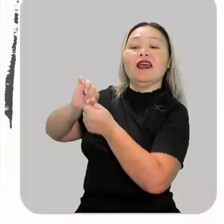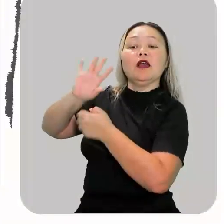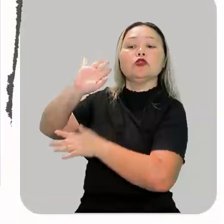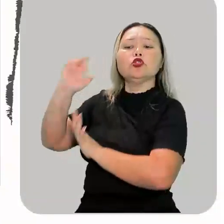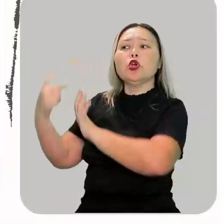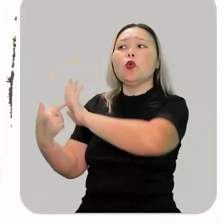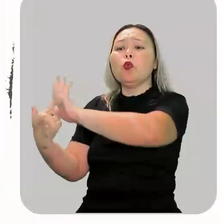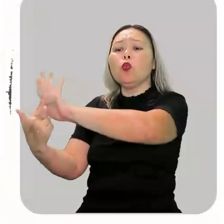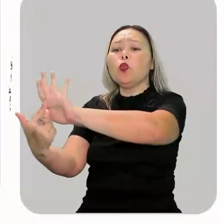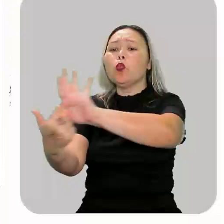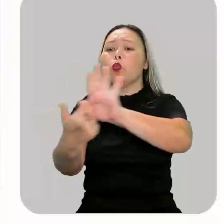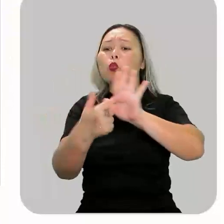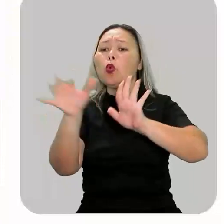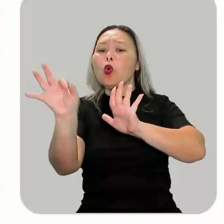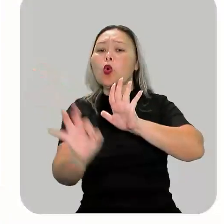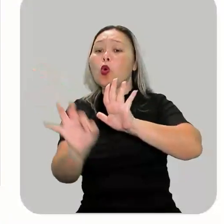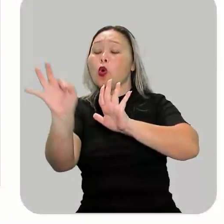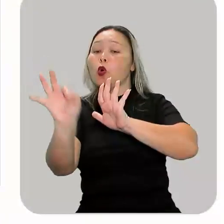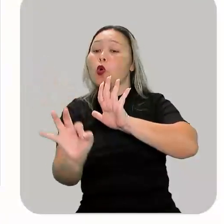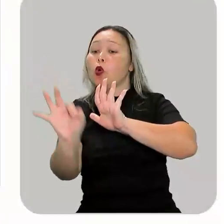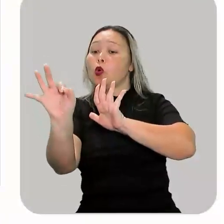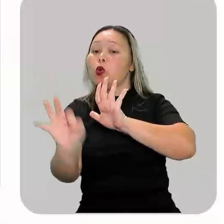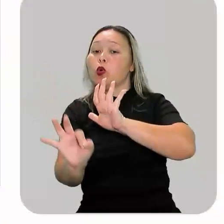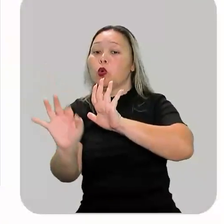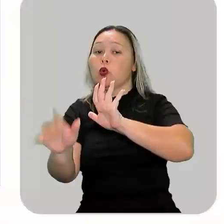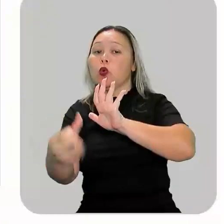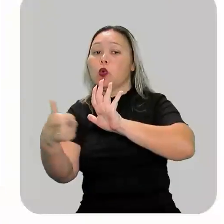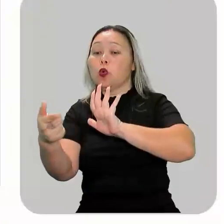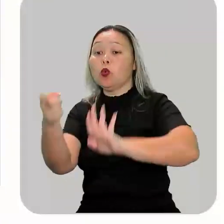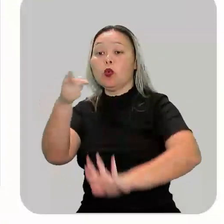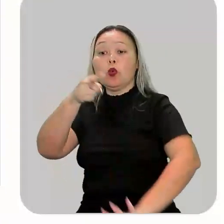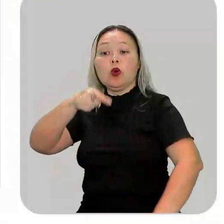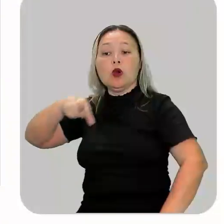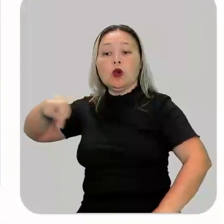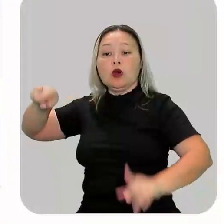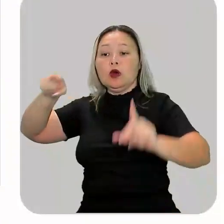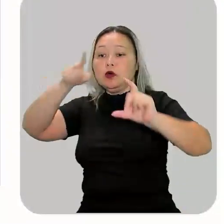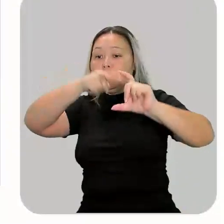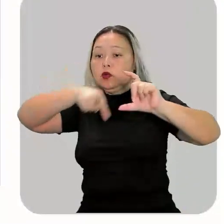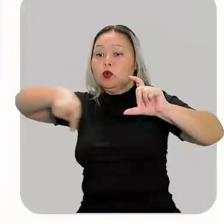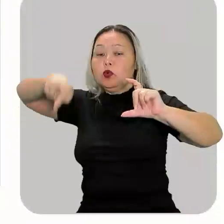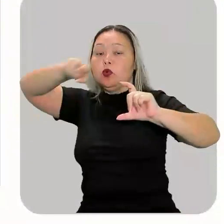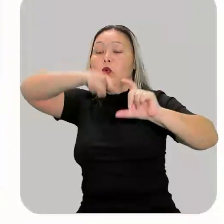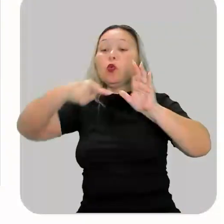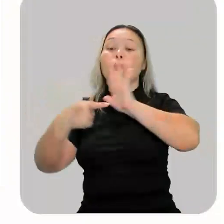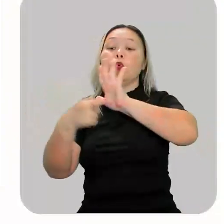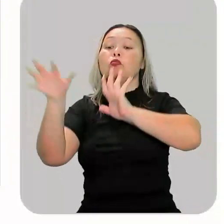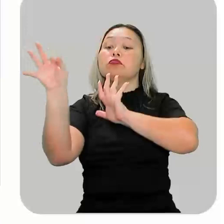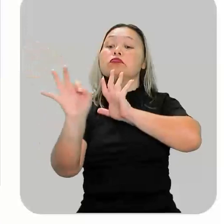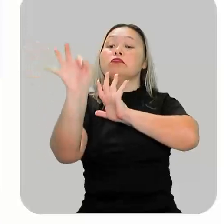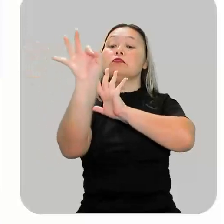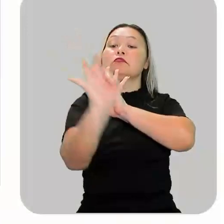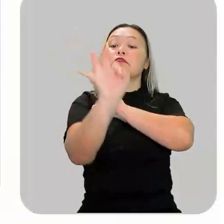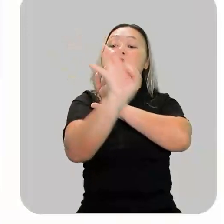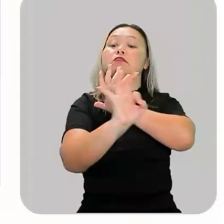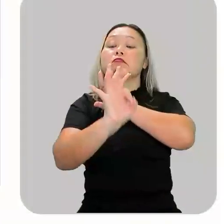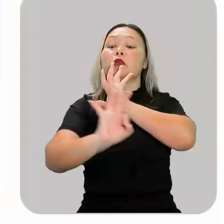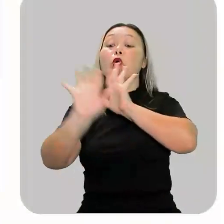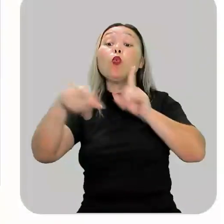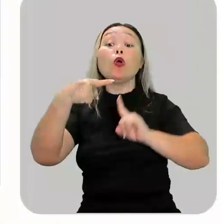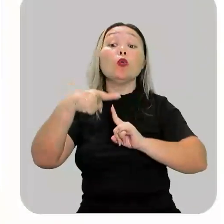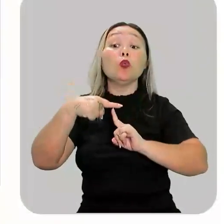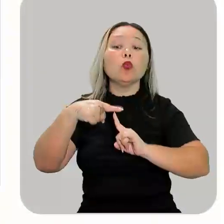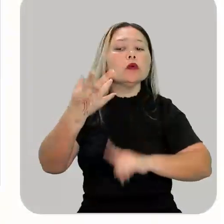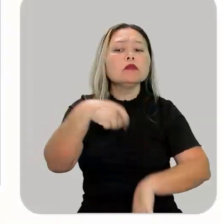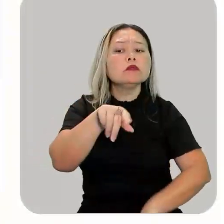nos mostrando em porcentagem. Um gráfico, assim, circular, né? Formato circular, que mostra em porcentagem qual é o tipo